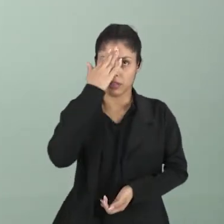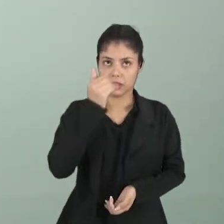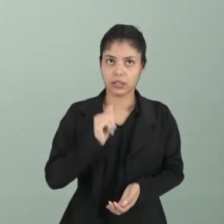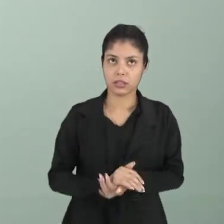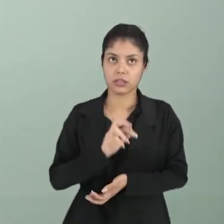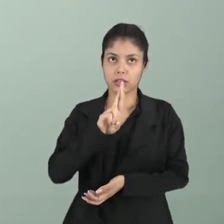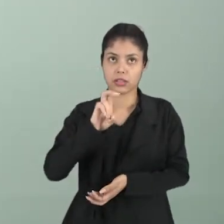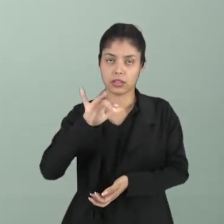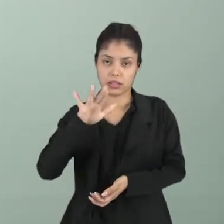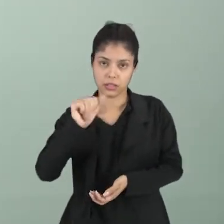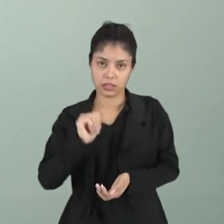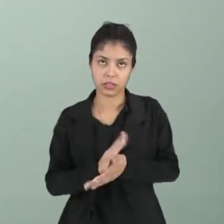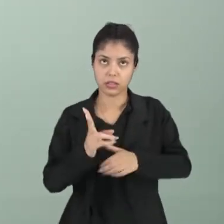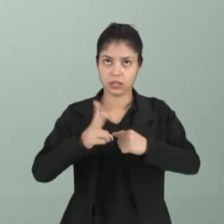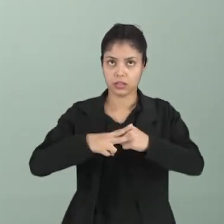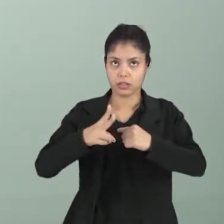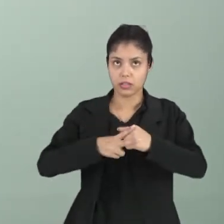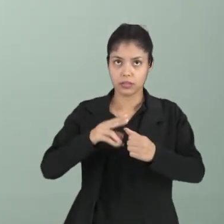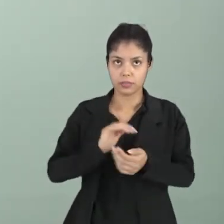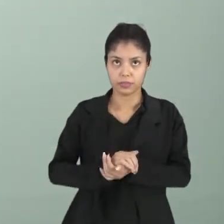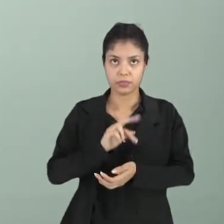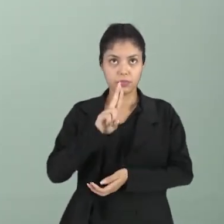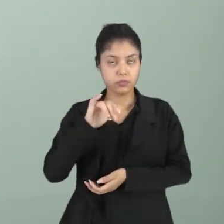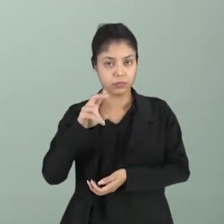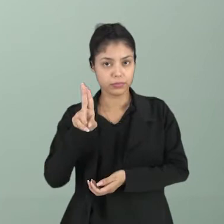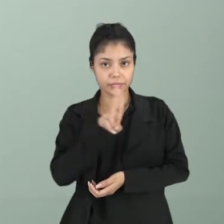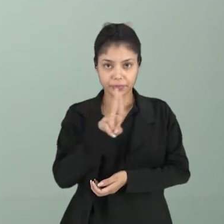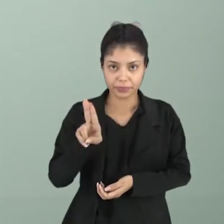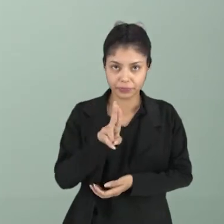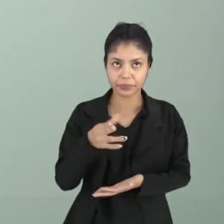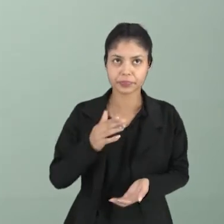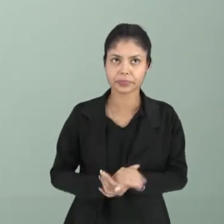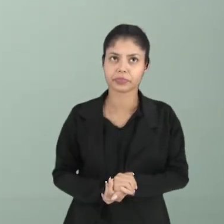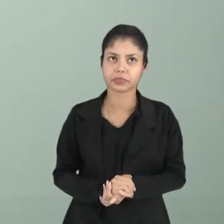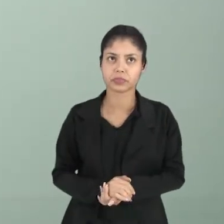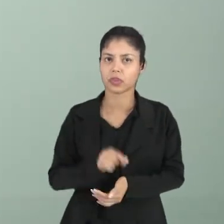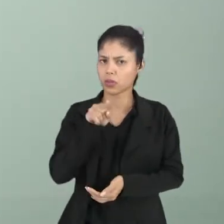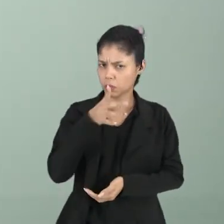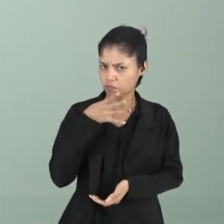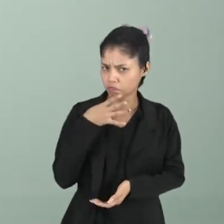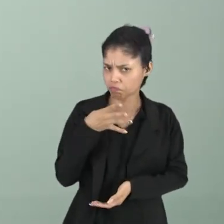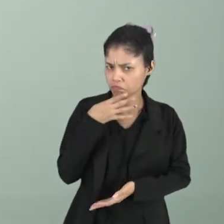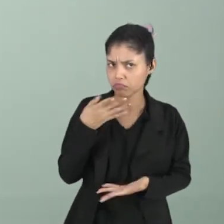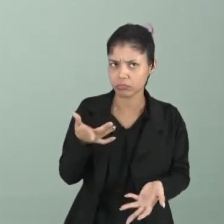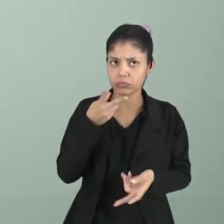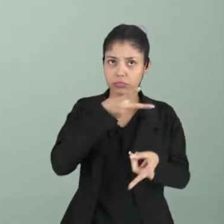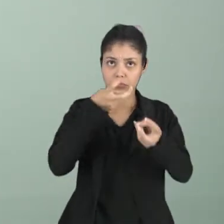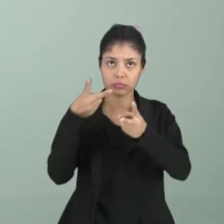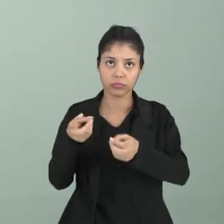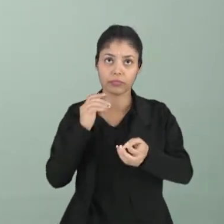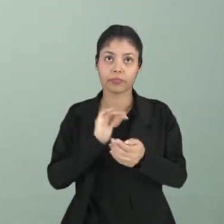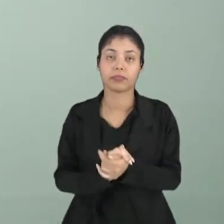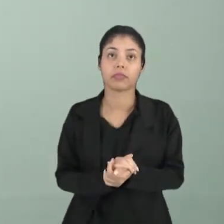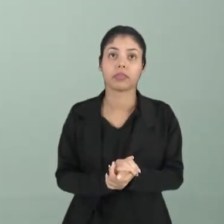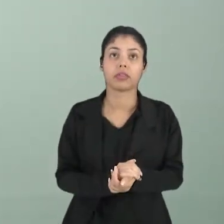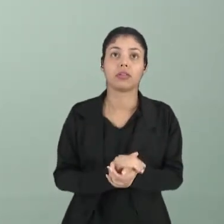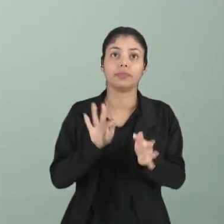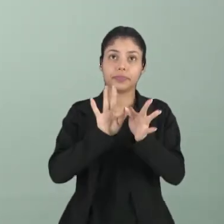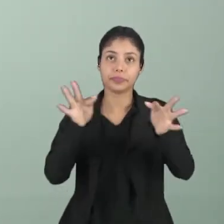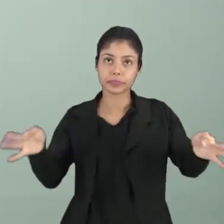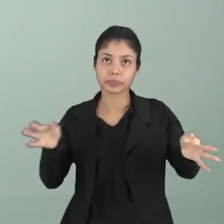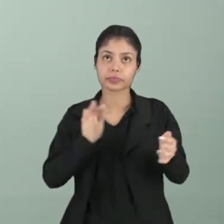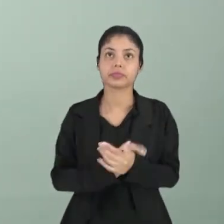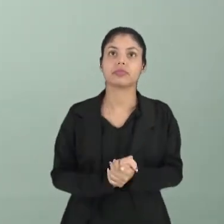Você sabe o que é regência verbal e regência nominal? Você já deve ter percebido que, em